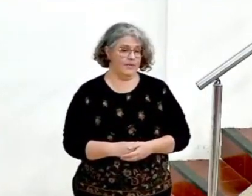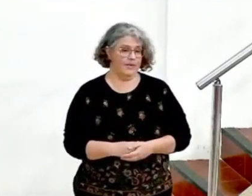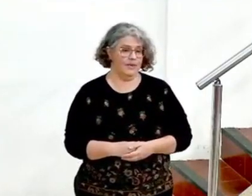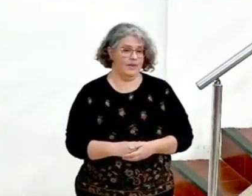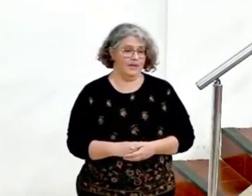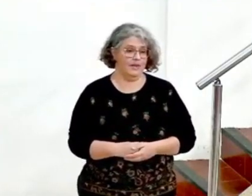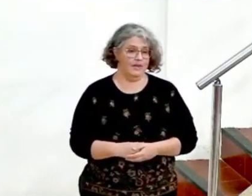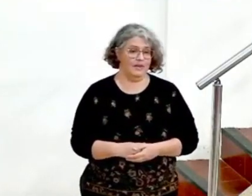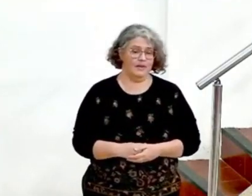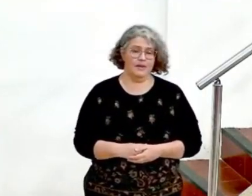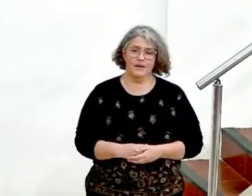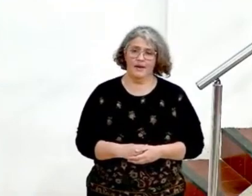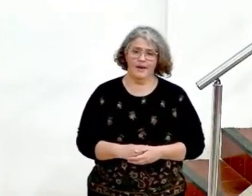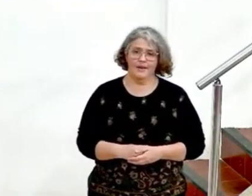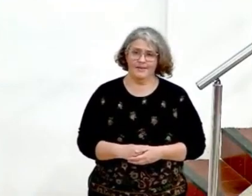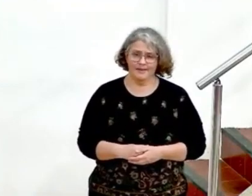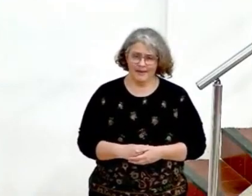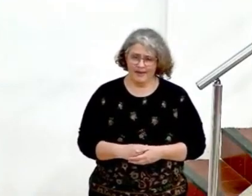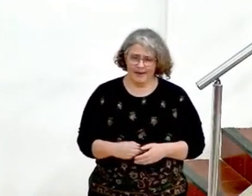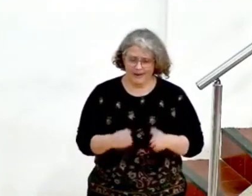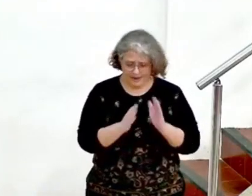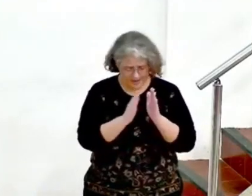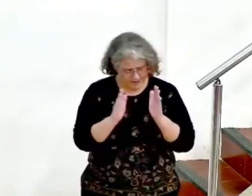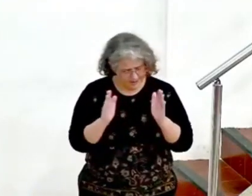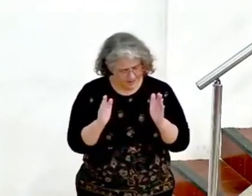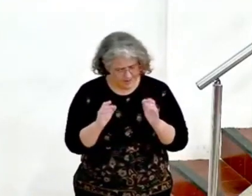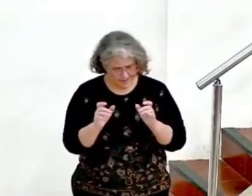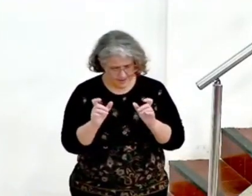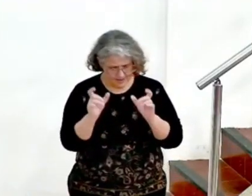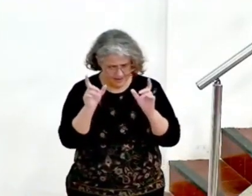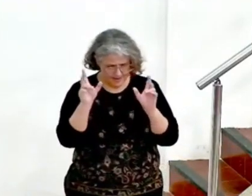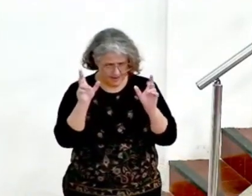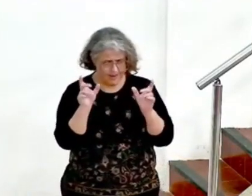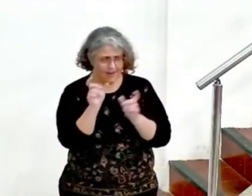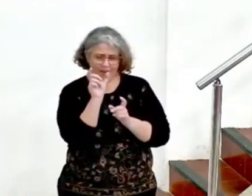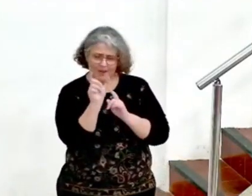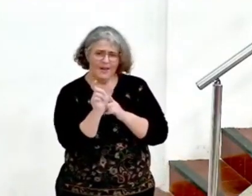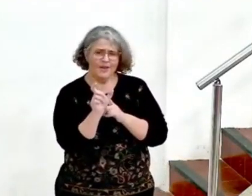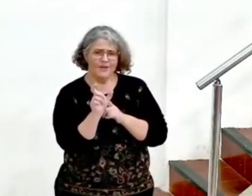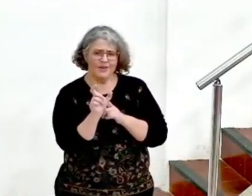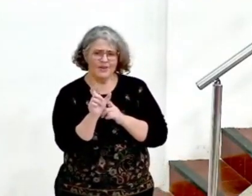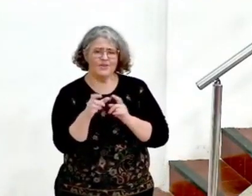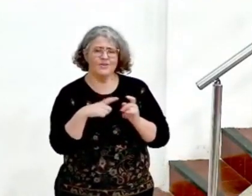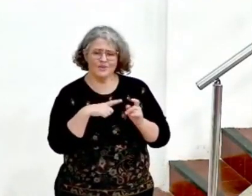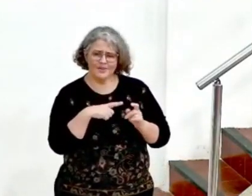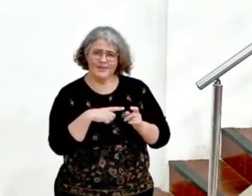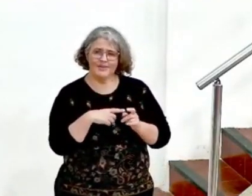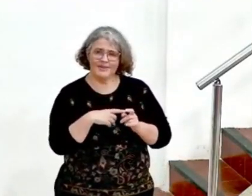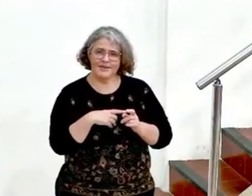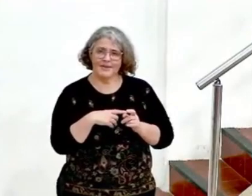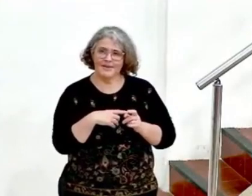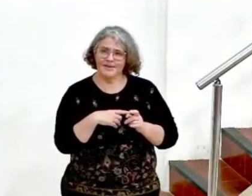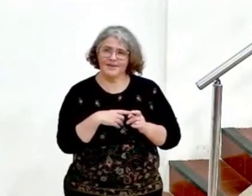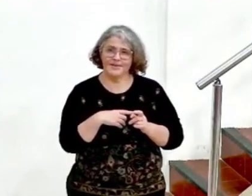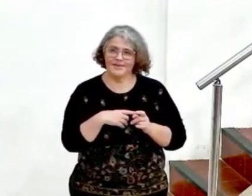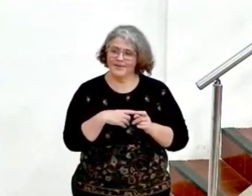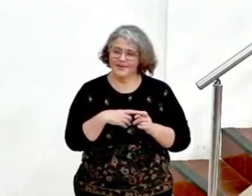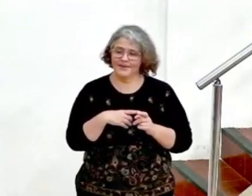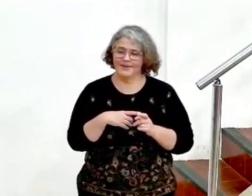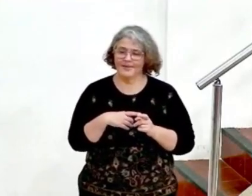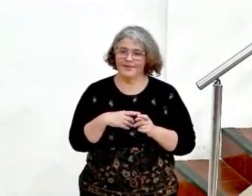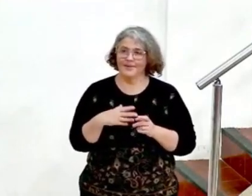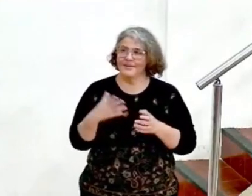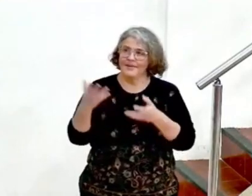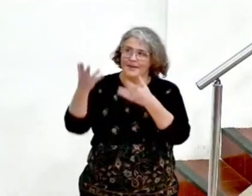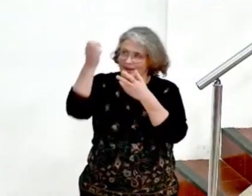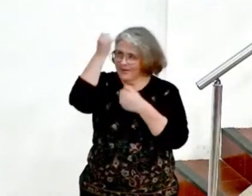Sara demonstra que Deus perseverou, prometeu e cumpriu a sua promessa. Tem um comentarista